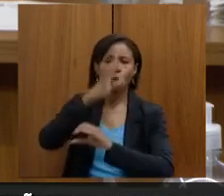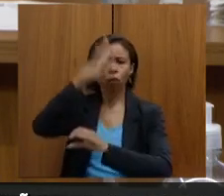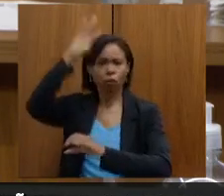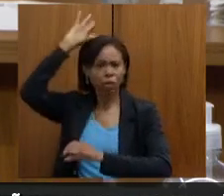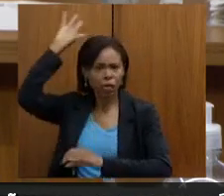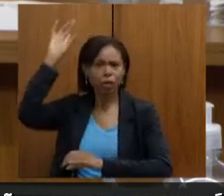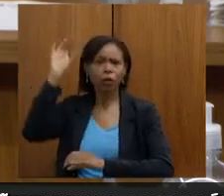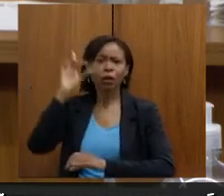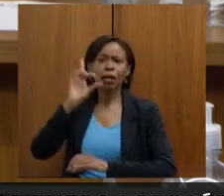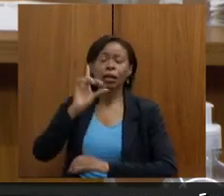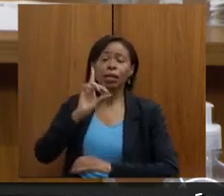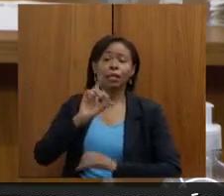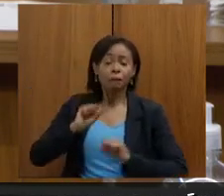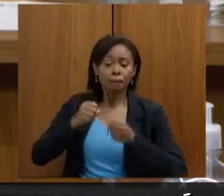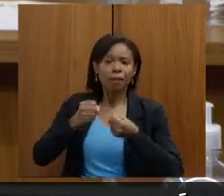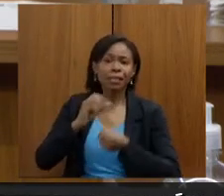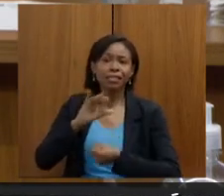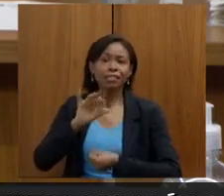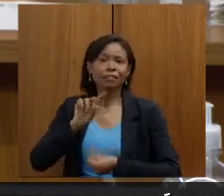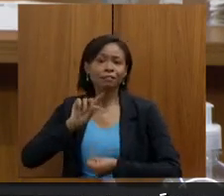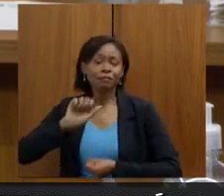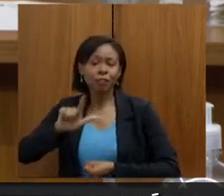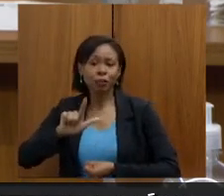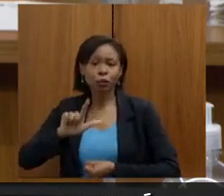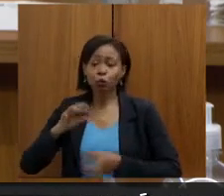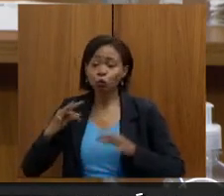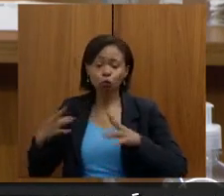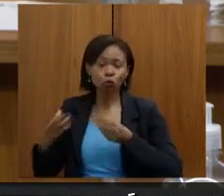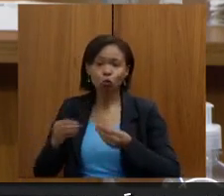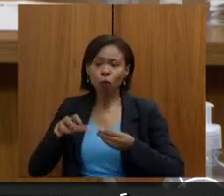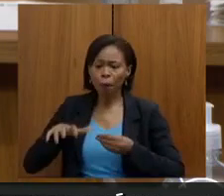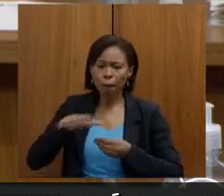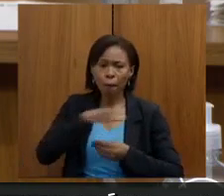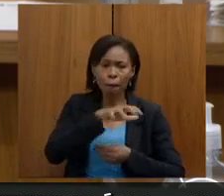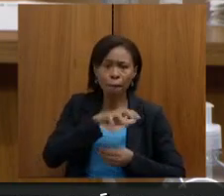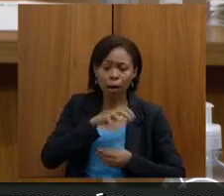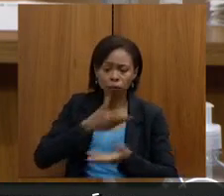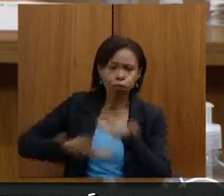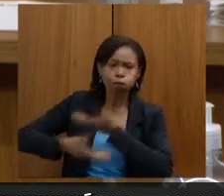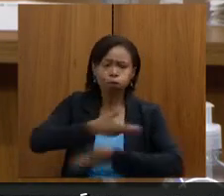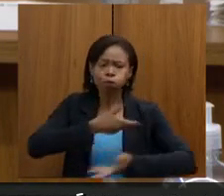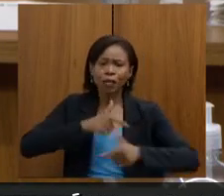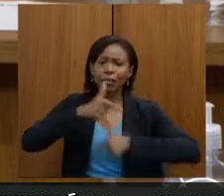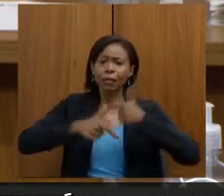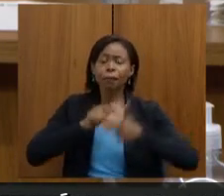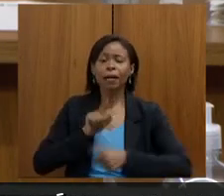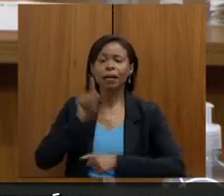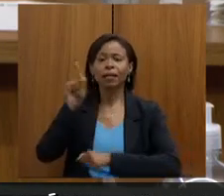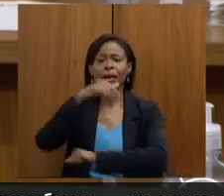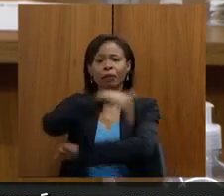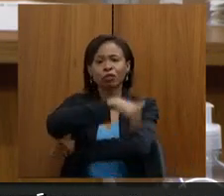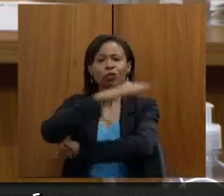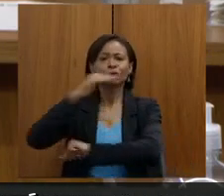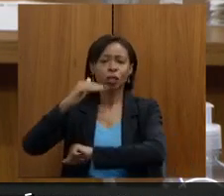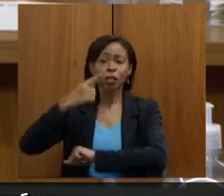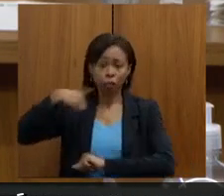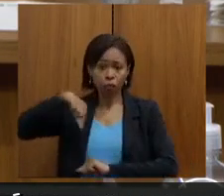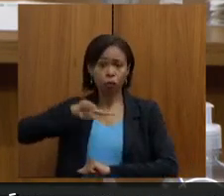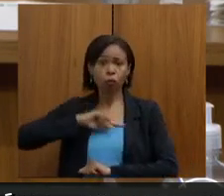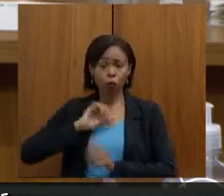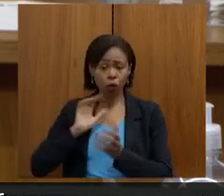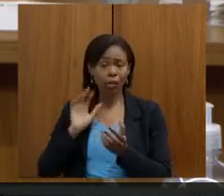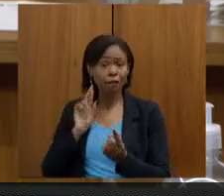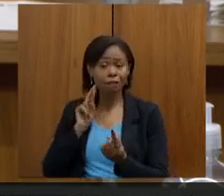Civil EA gente traz aqui de maneira muito clara que somos referência nessa integração